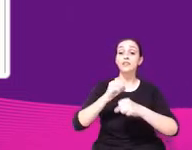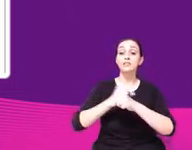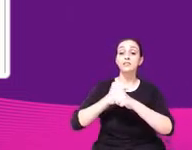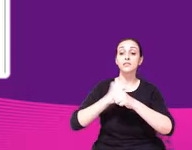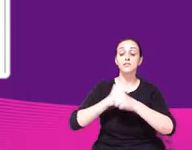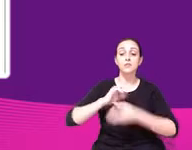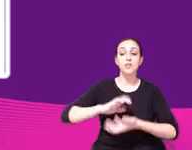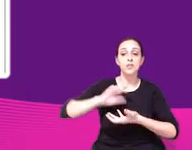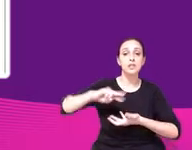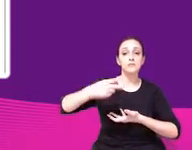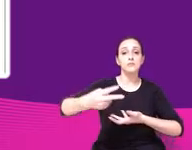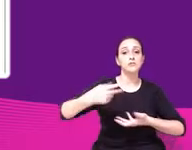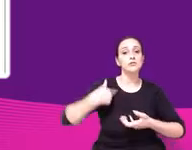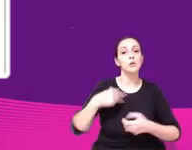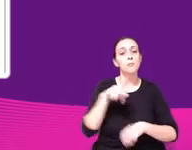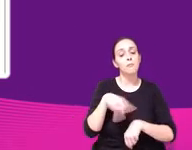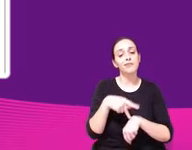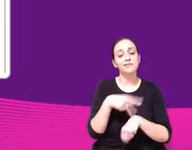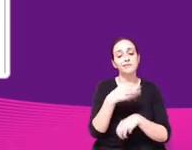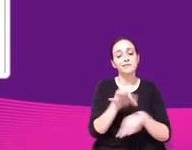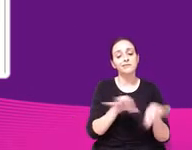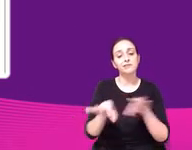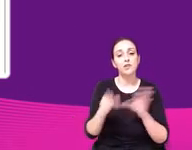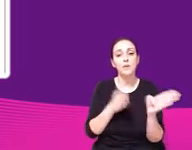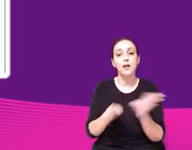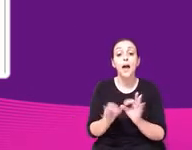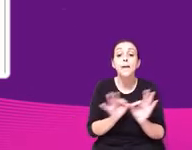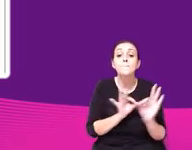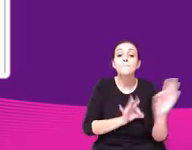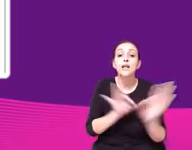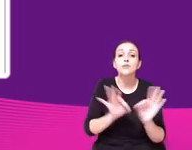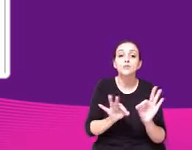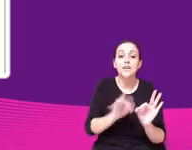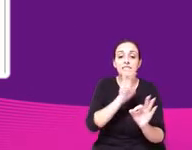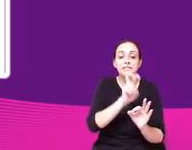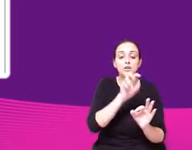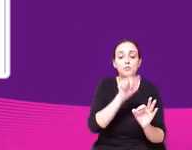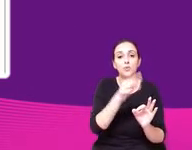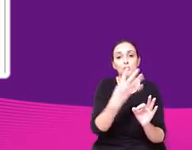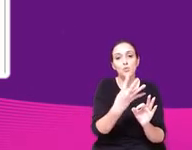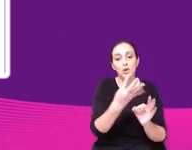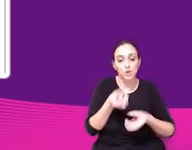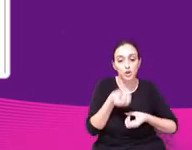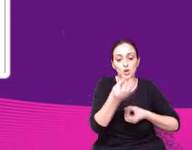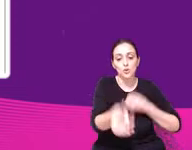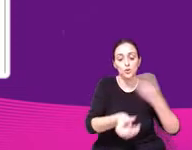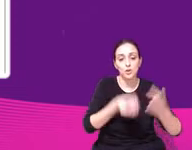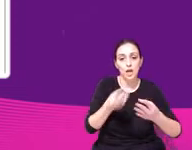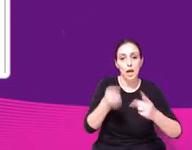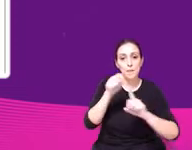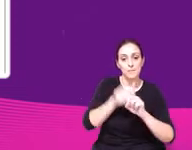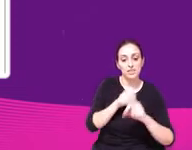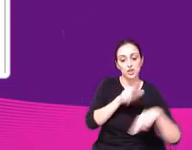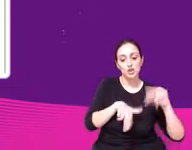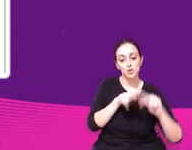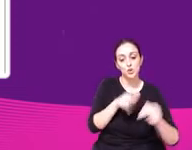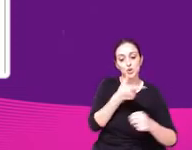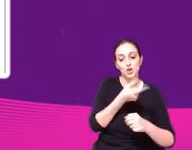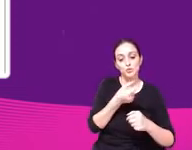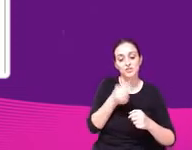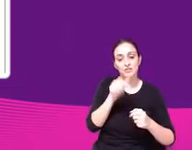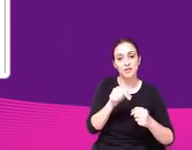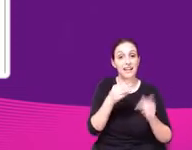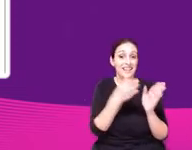país. Neste plano, a gente sairia dos 5,4 doadores que tínhamos em junho de 2007 para atingir